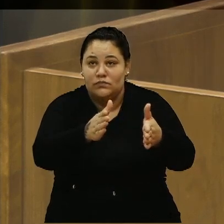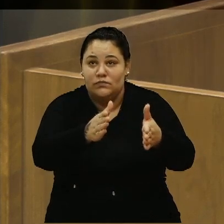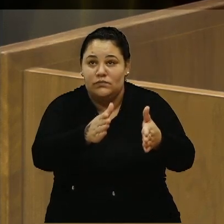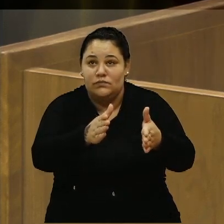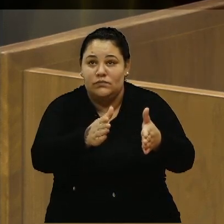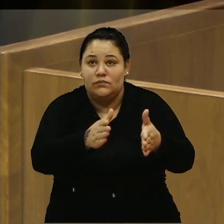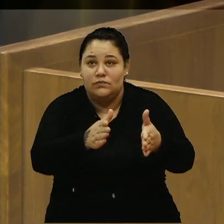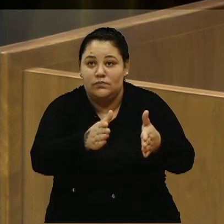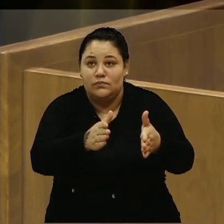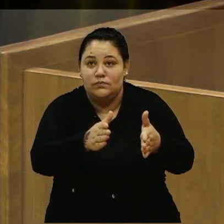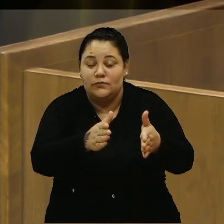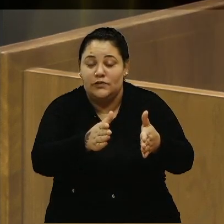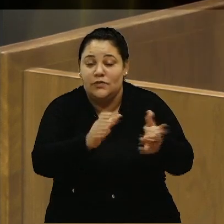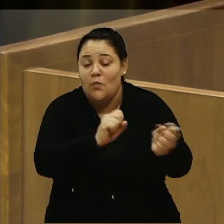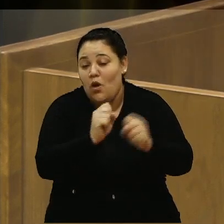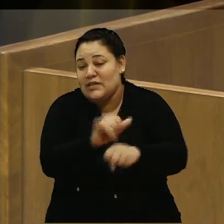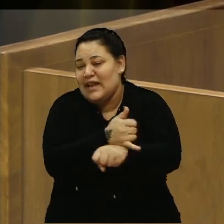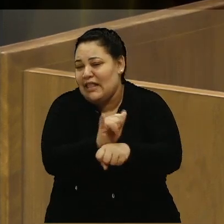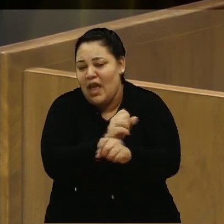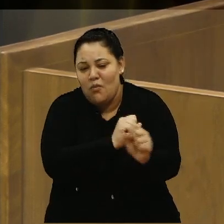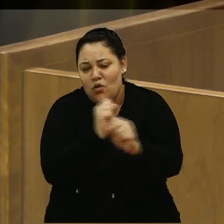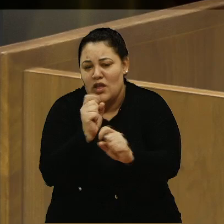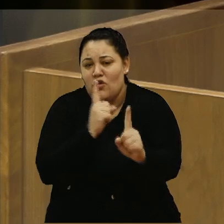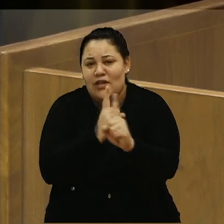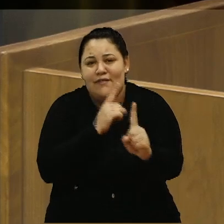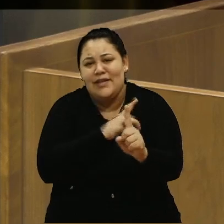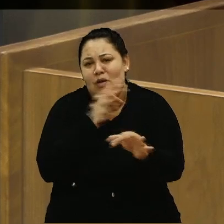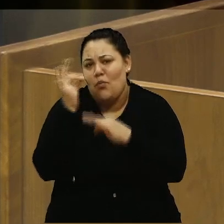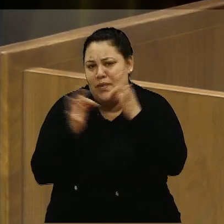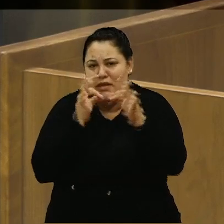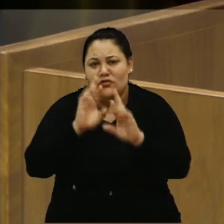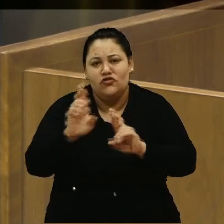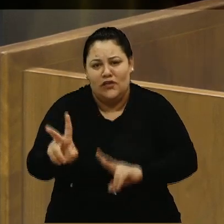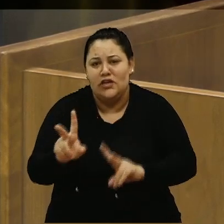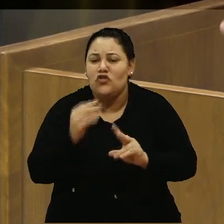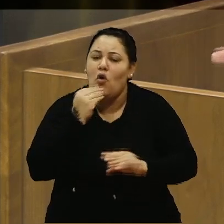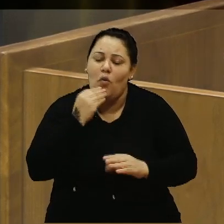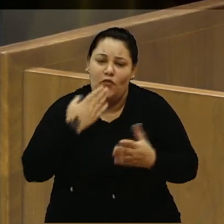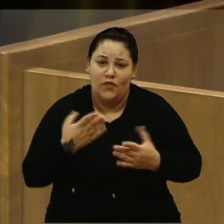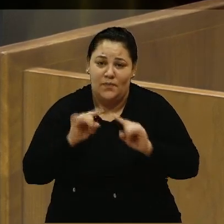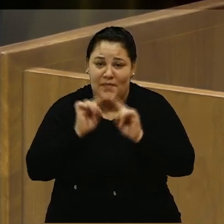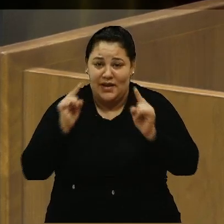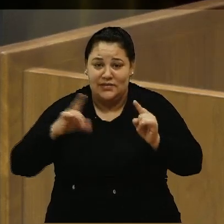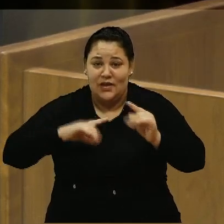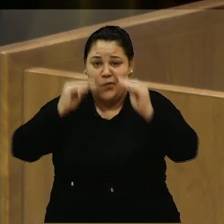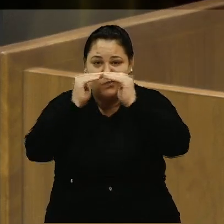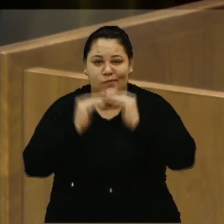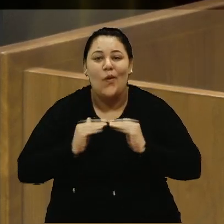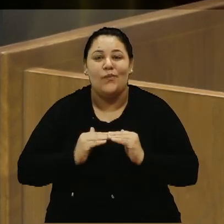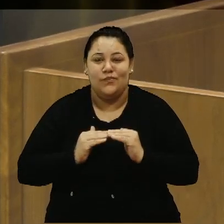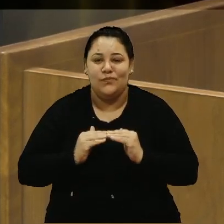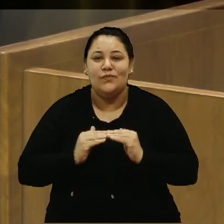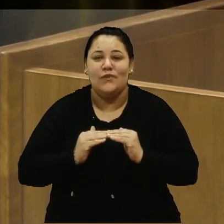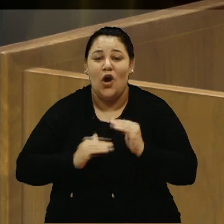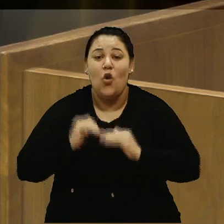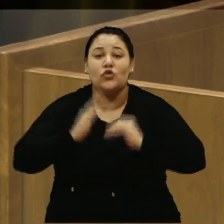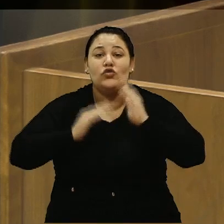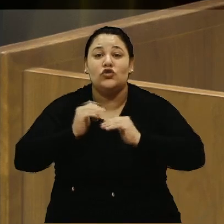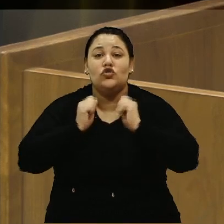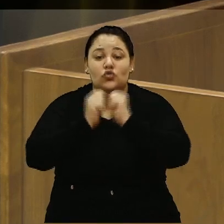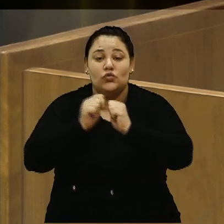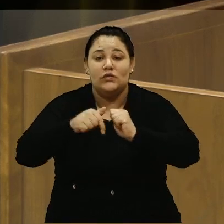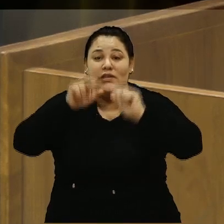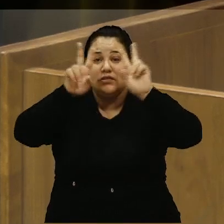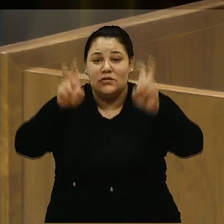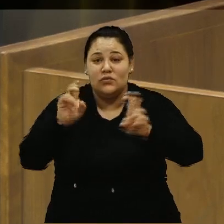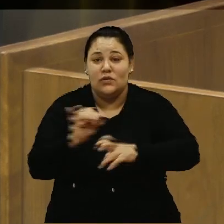construir, entendendo que vão ter divergências de opinião, mas consensos que a gente pode construir nessa pauta que é tão importante